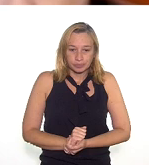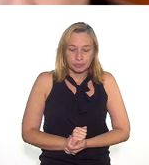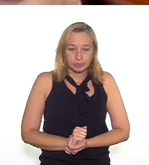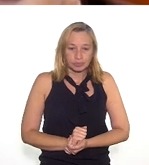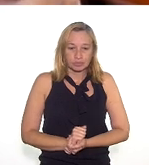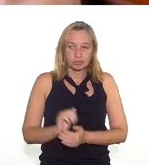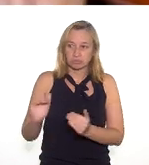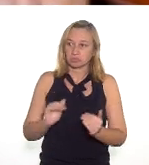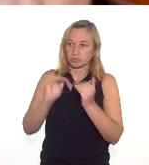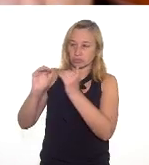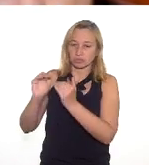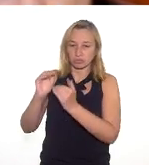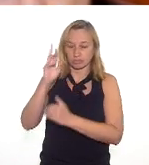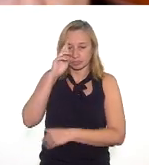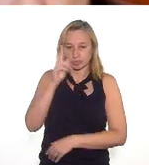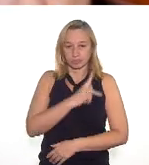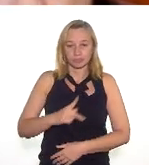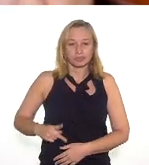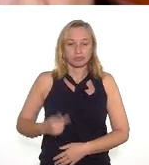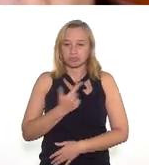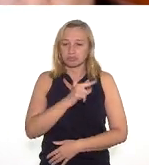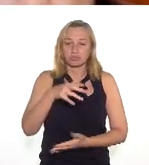Excelência, nós não temos registro